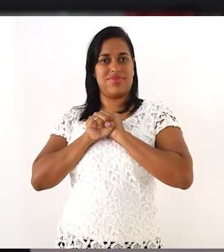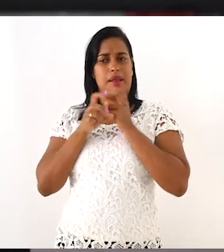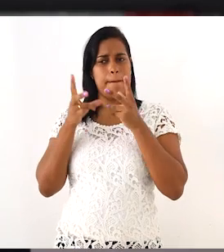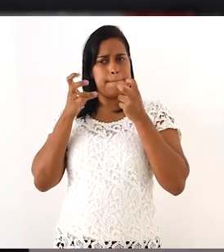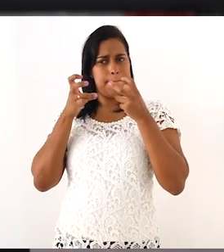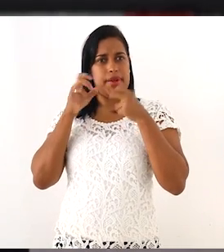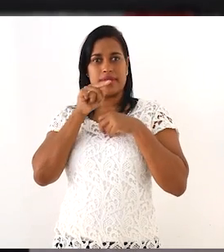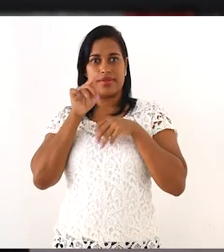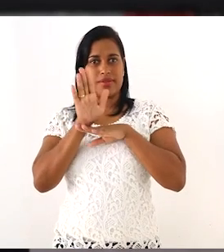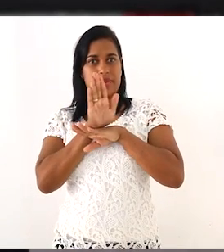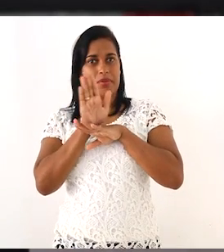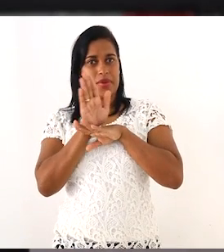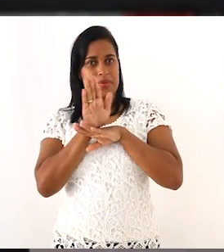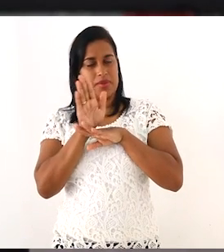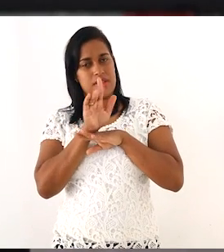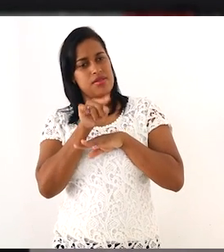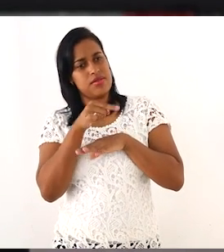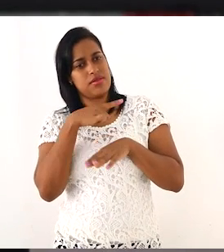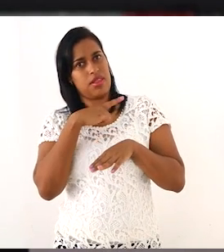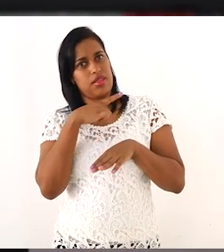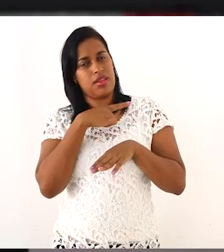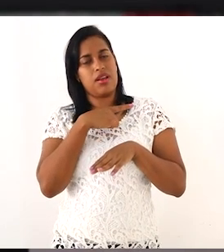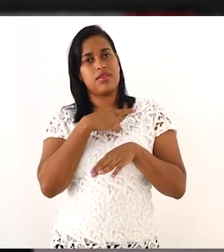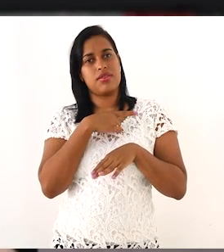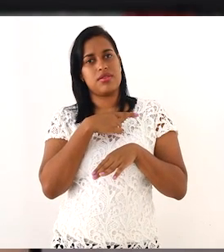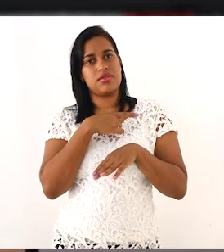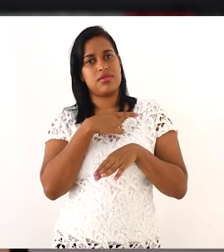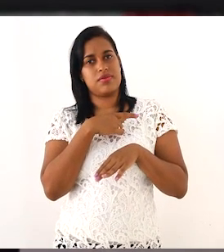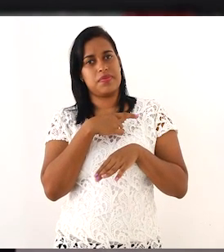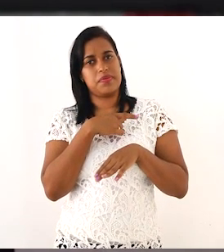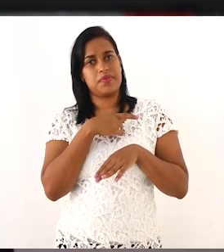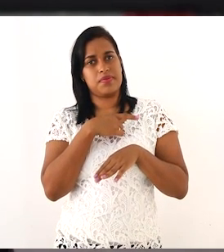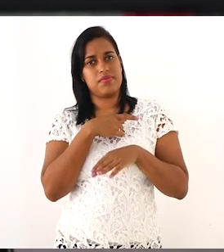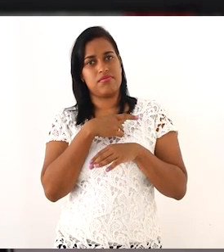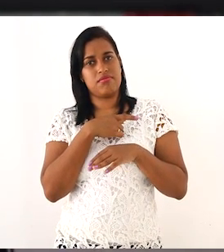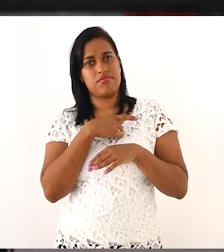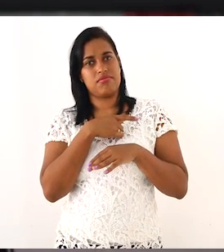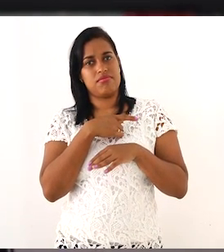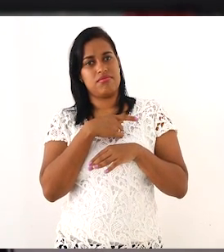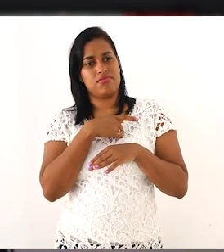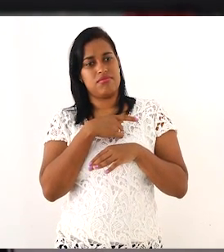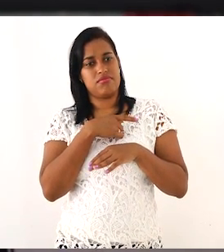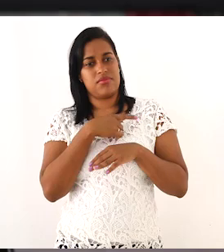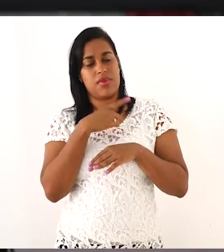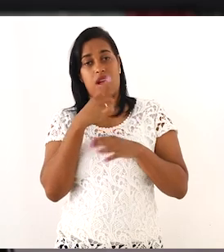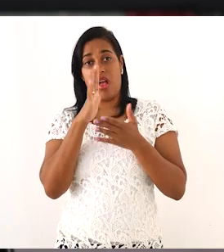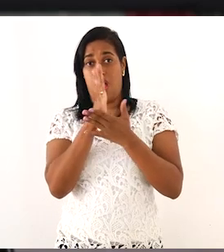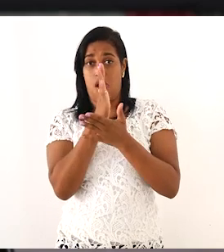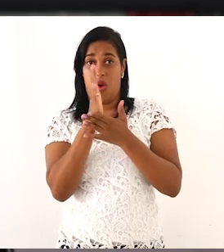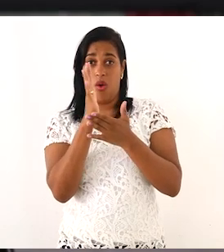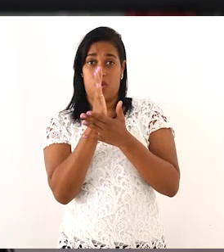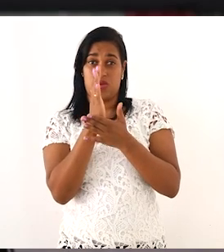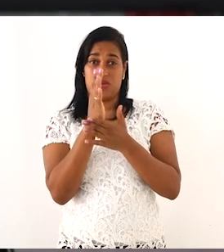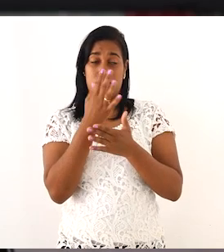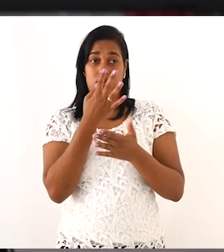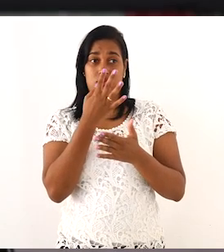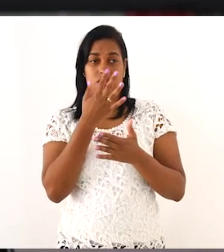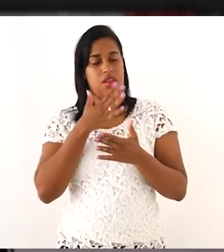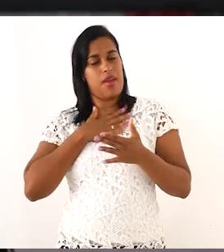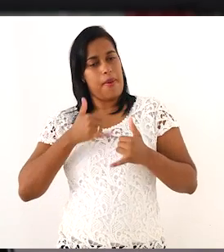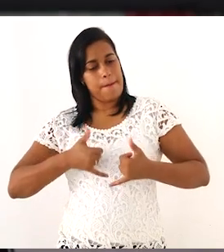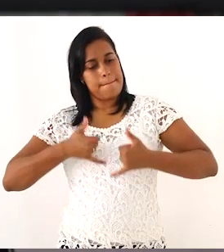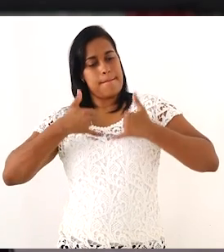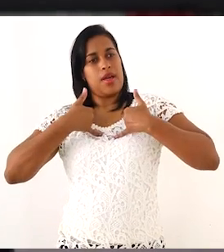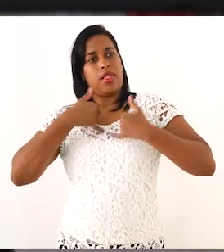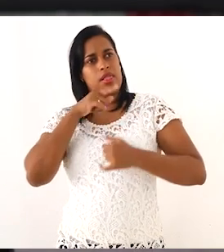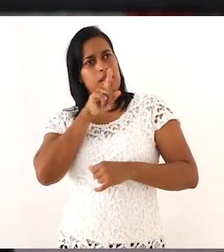Observaremos na cena que existe até mesmo um certo comportamento altruísta e de empatia,